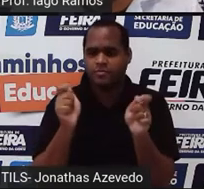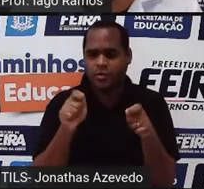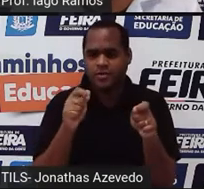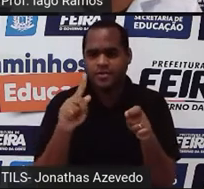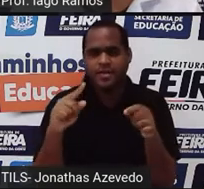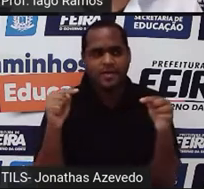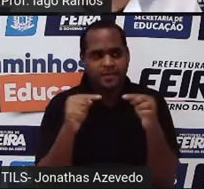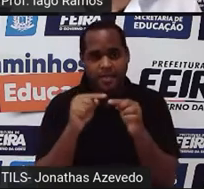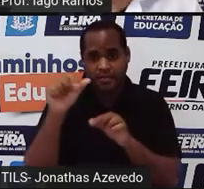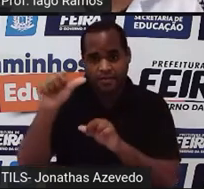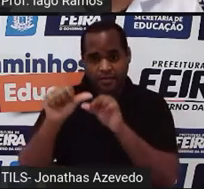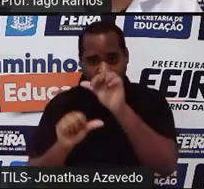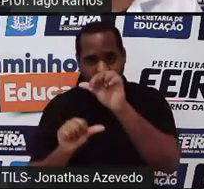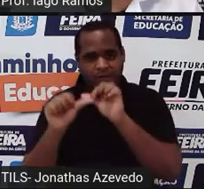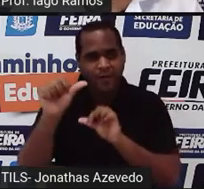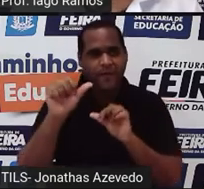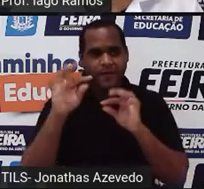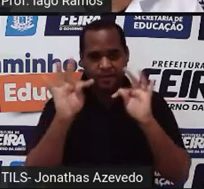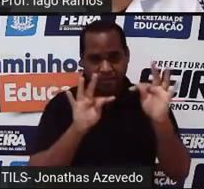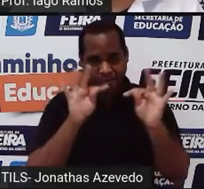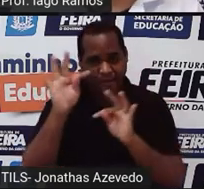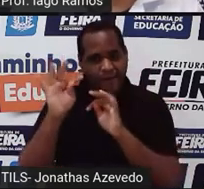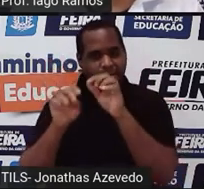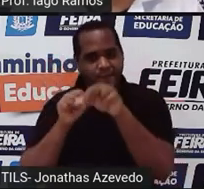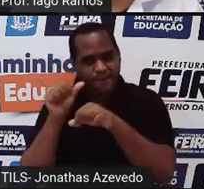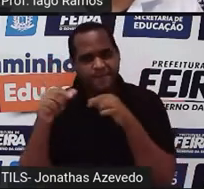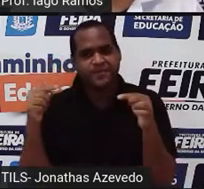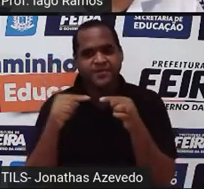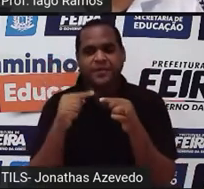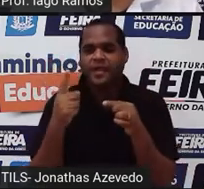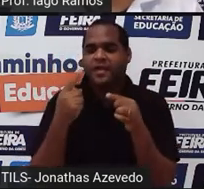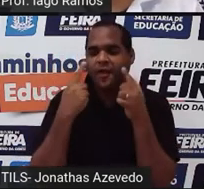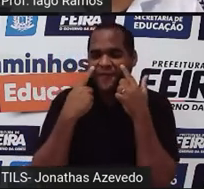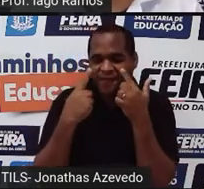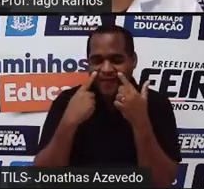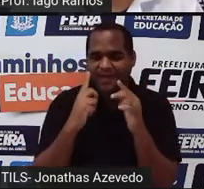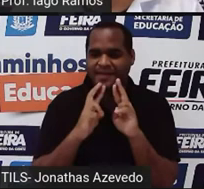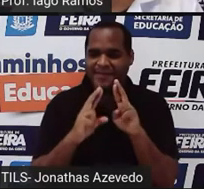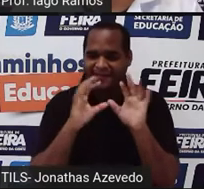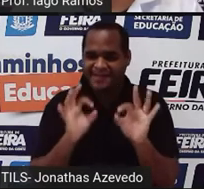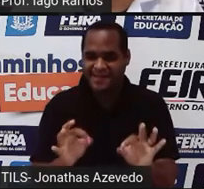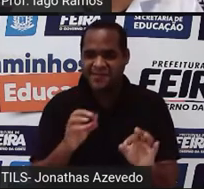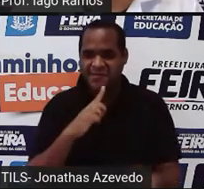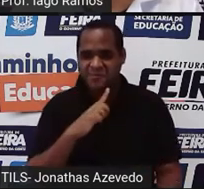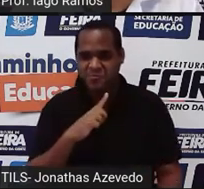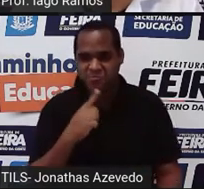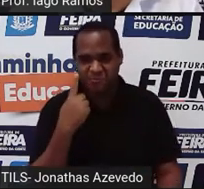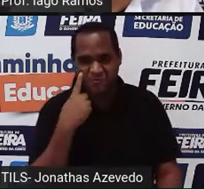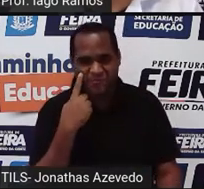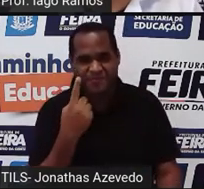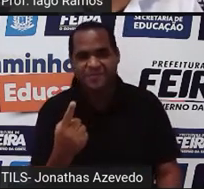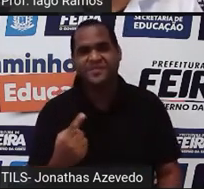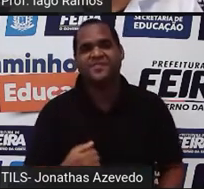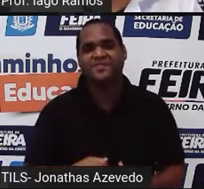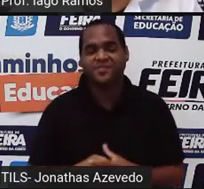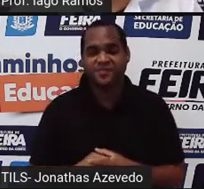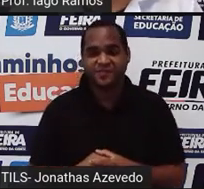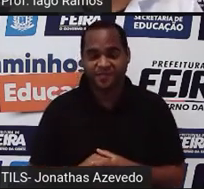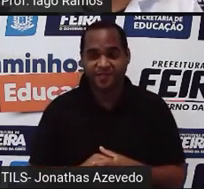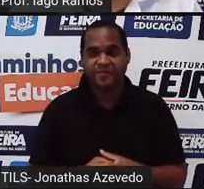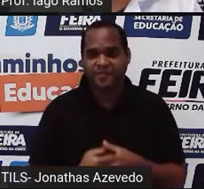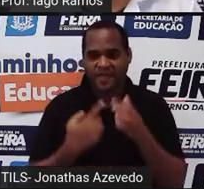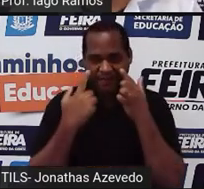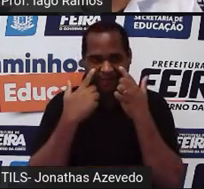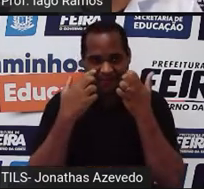sem ser rotação ou translação, tá bom? Então, veja só aqui esse resultado, olha só. Bom, essa